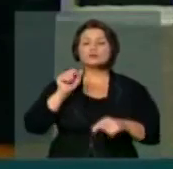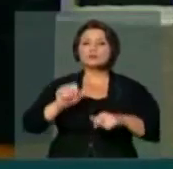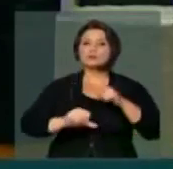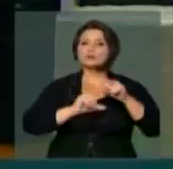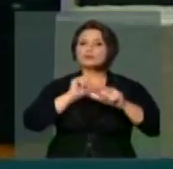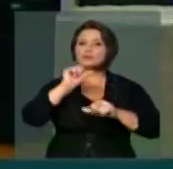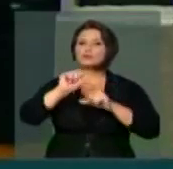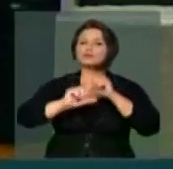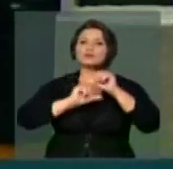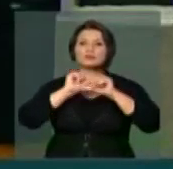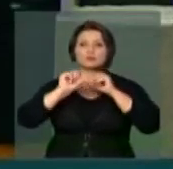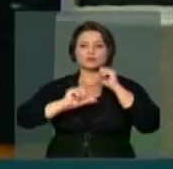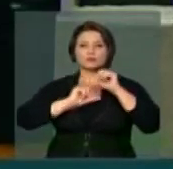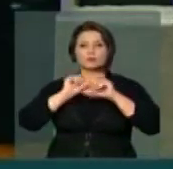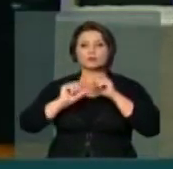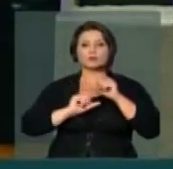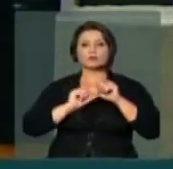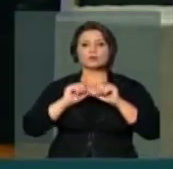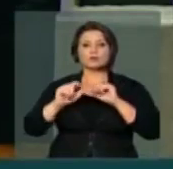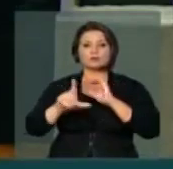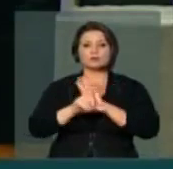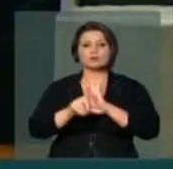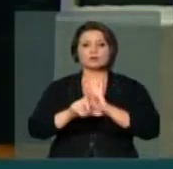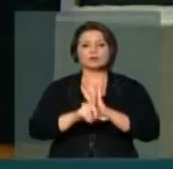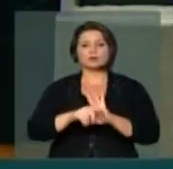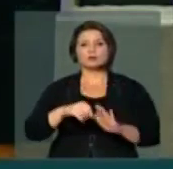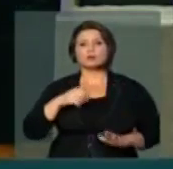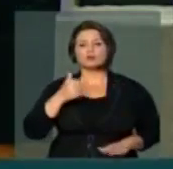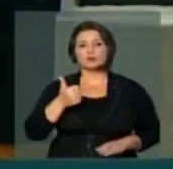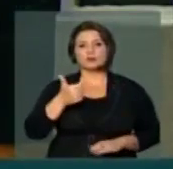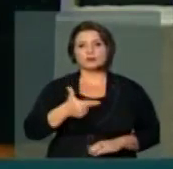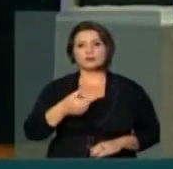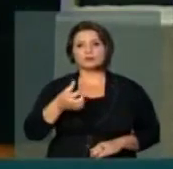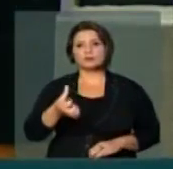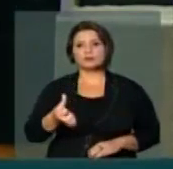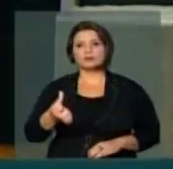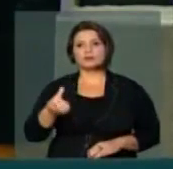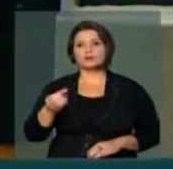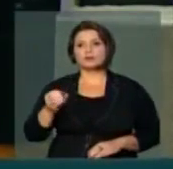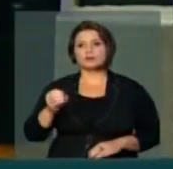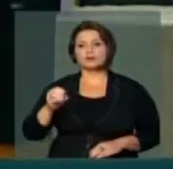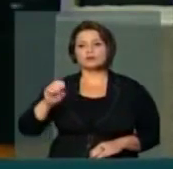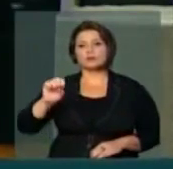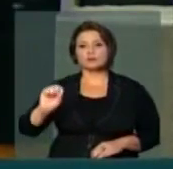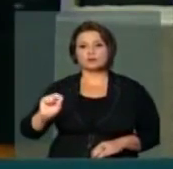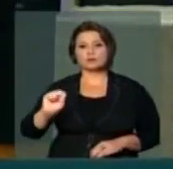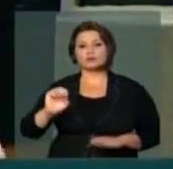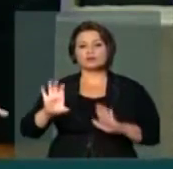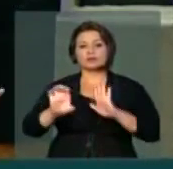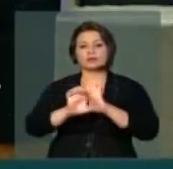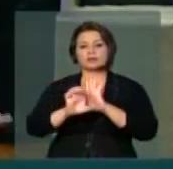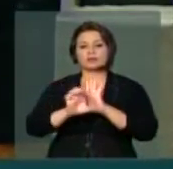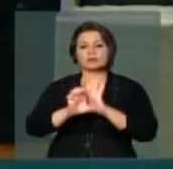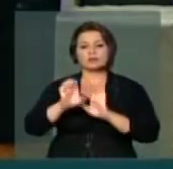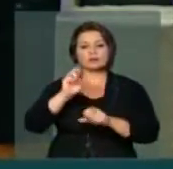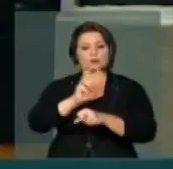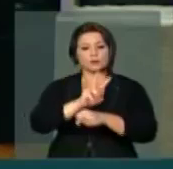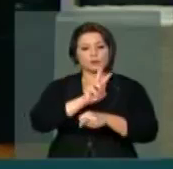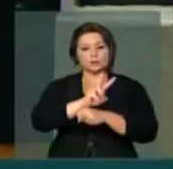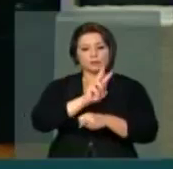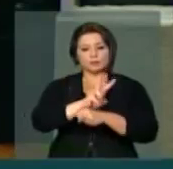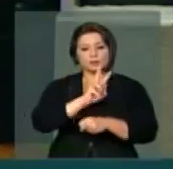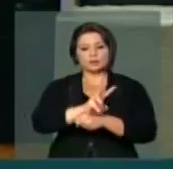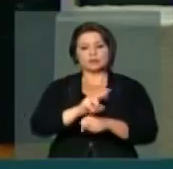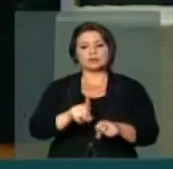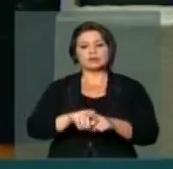transformou depois na Lei 12.608, o Estatuto de Proteção e Defesa